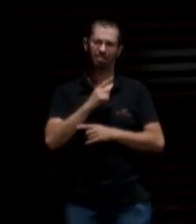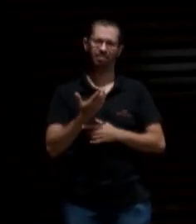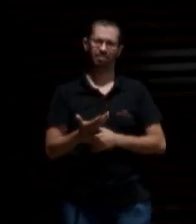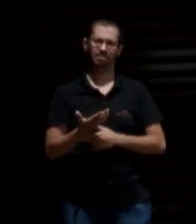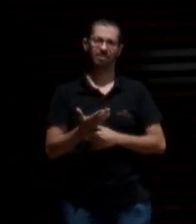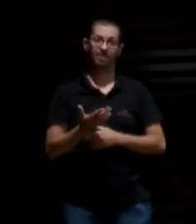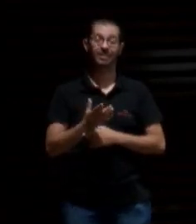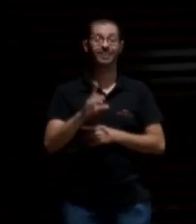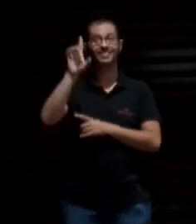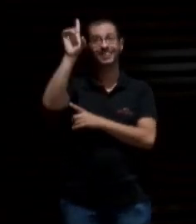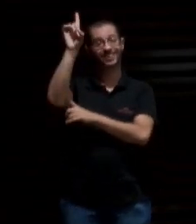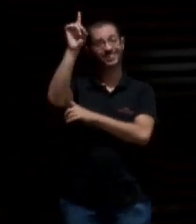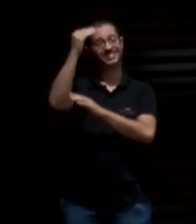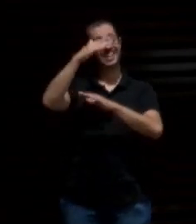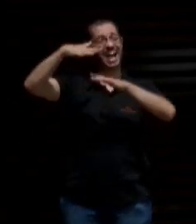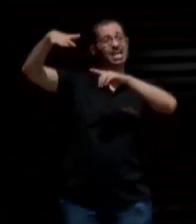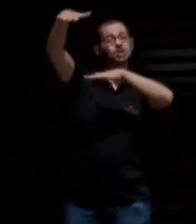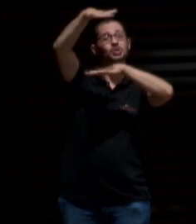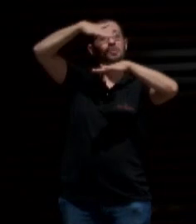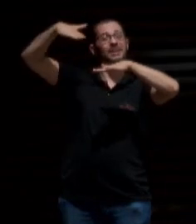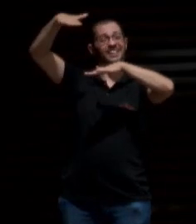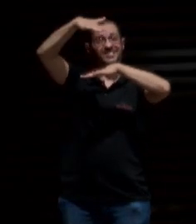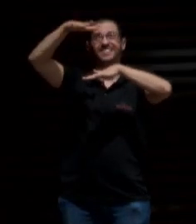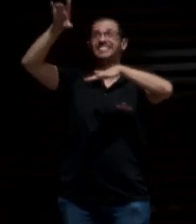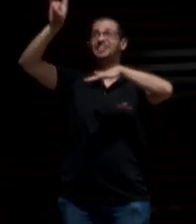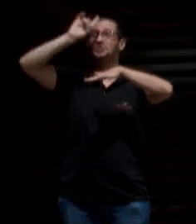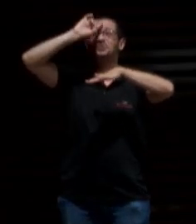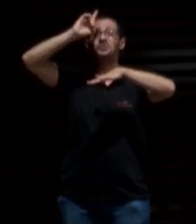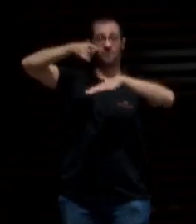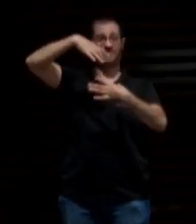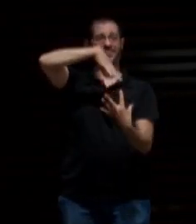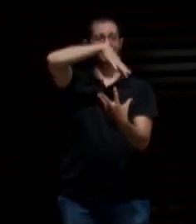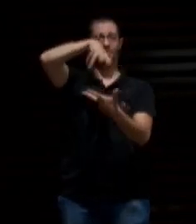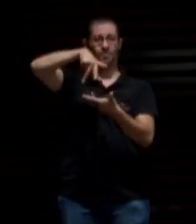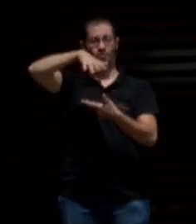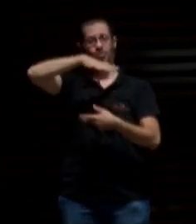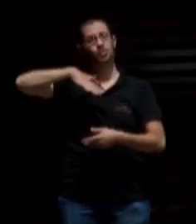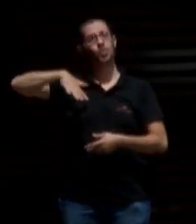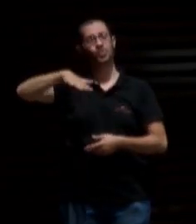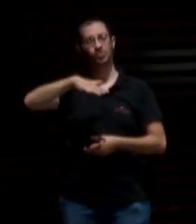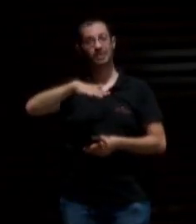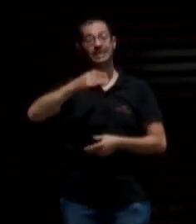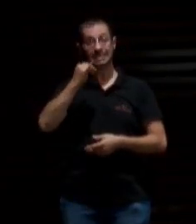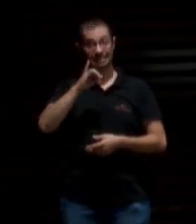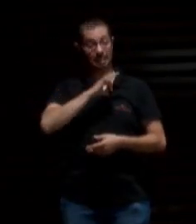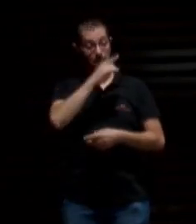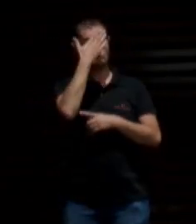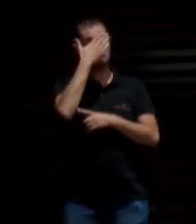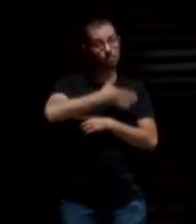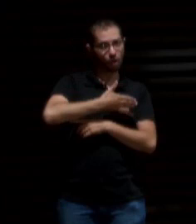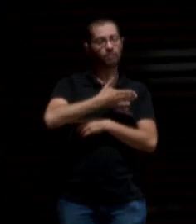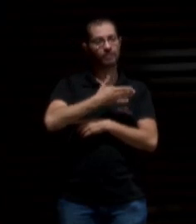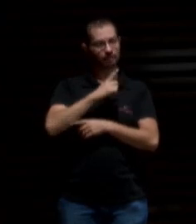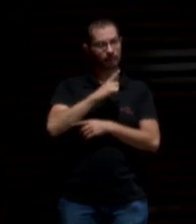Deus é soberano, meus amados. Deus governa o mundo inteiro. Se a aprovação está vindo é porque Ele permitiu, não pegou